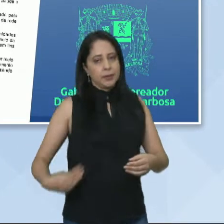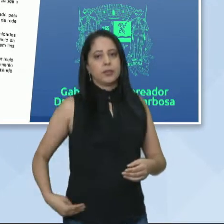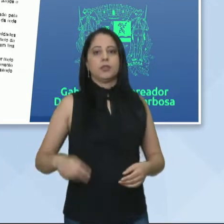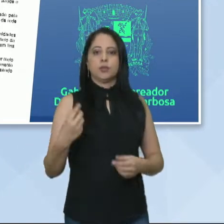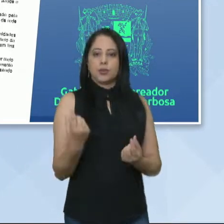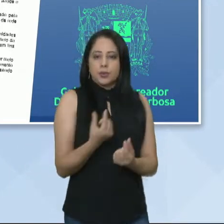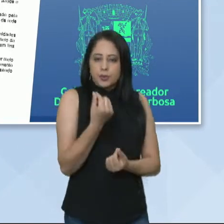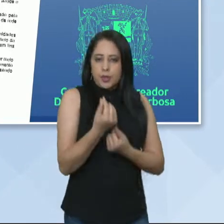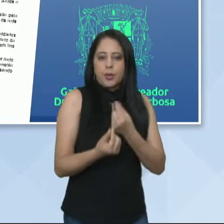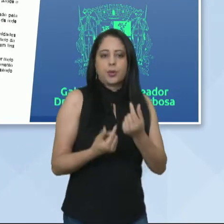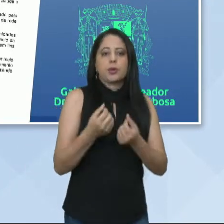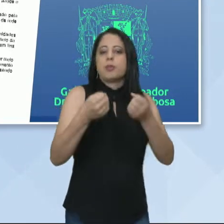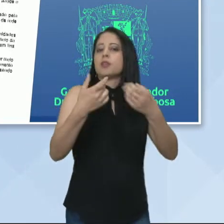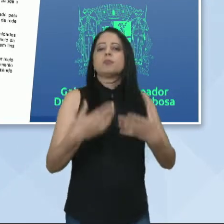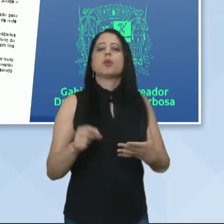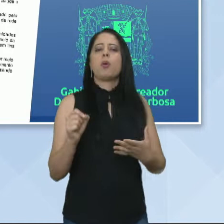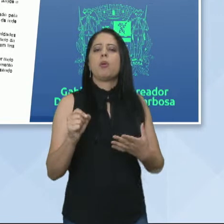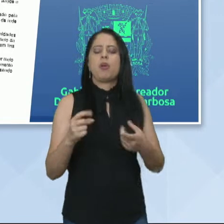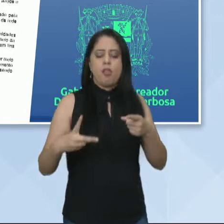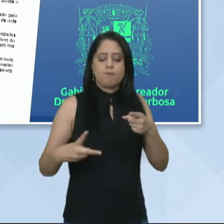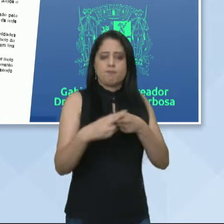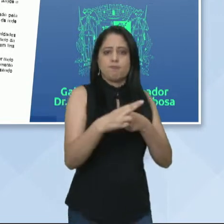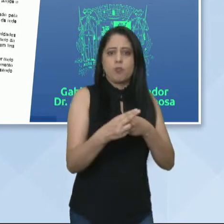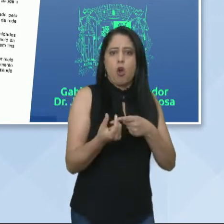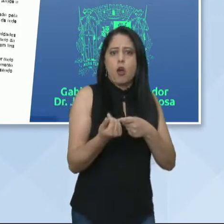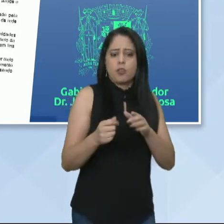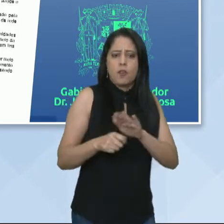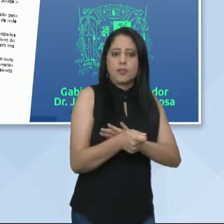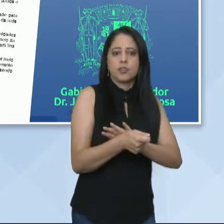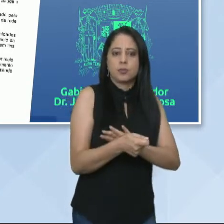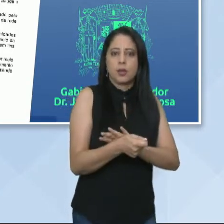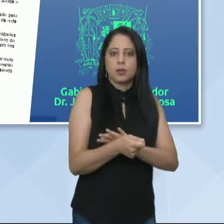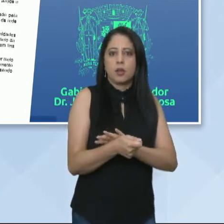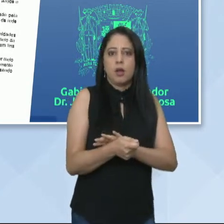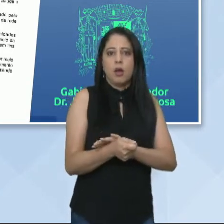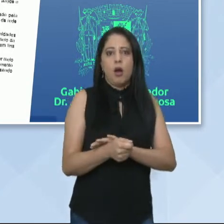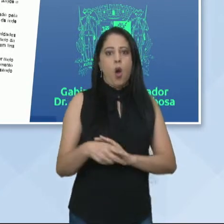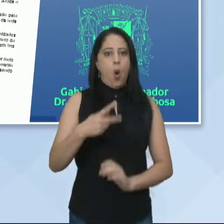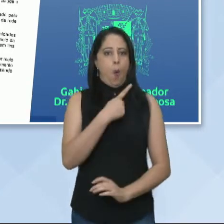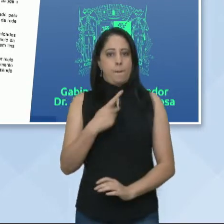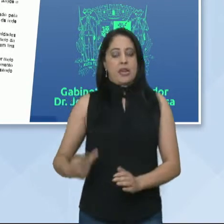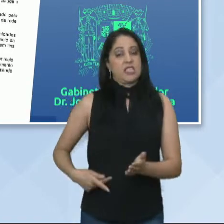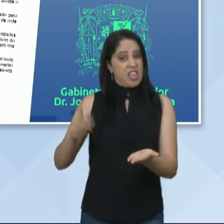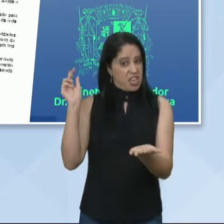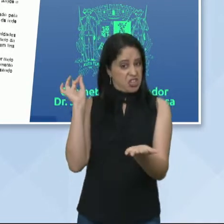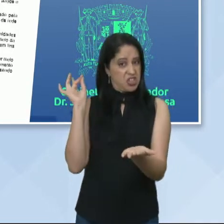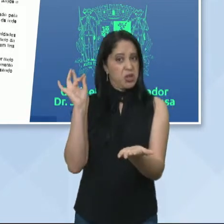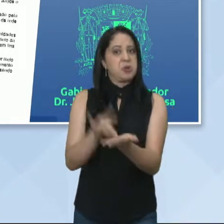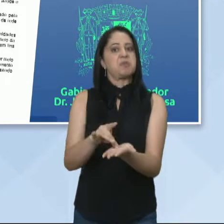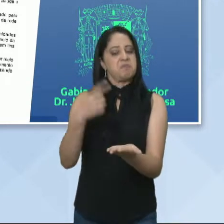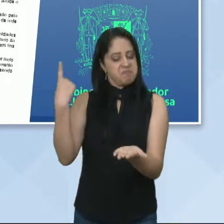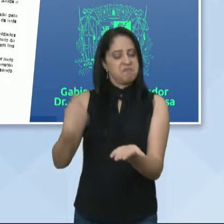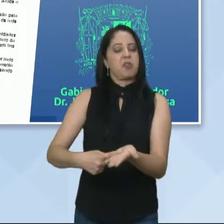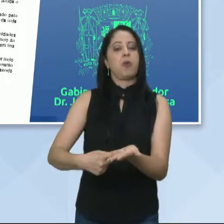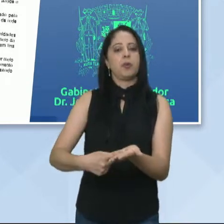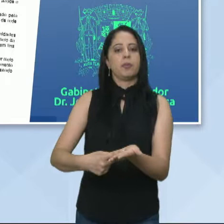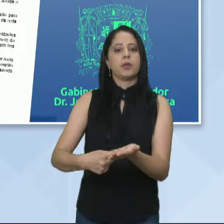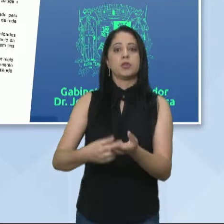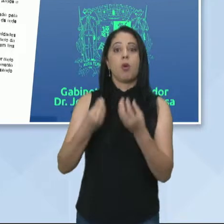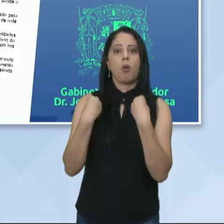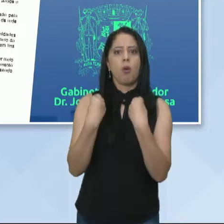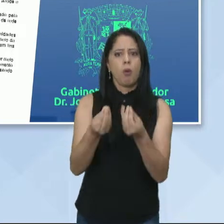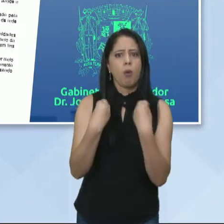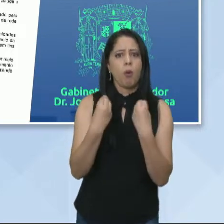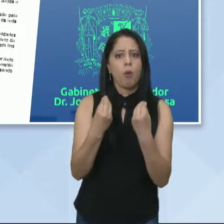Numa dessas corta-se a farmácia popular. Evidente que o presidente tem compromisso. Hoje ele me liga: como que pode um